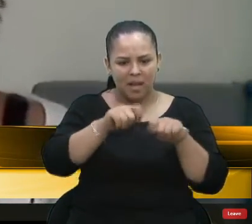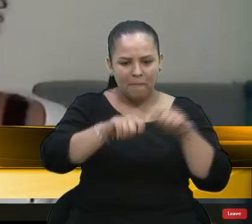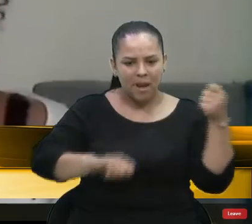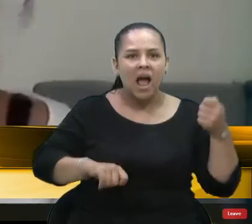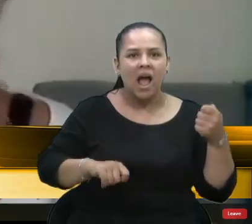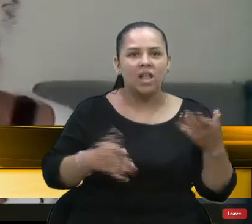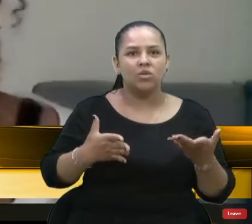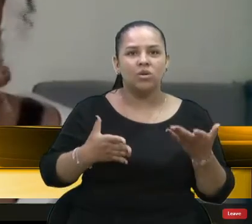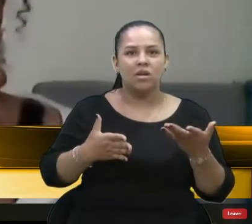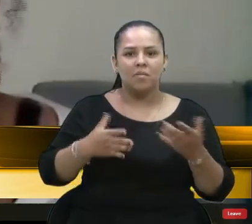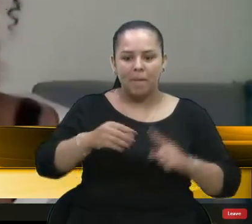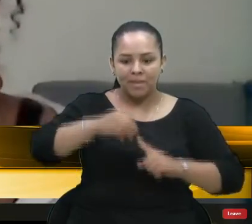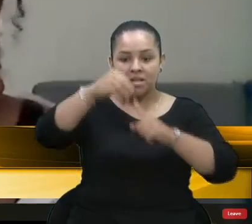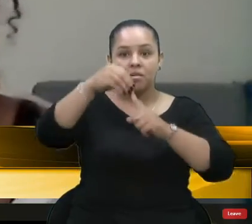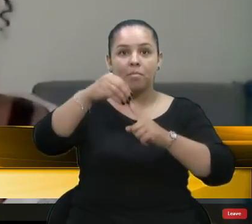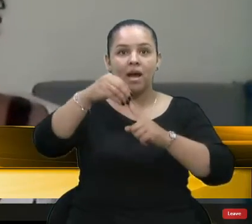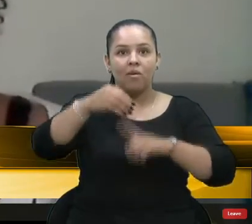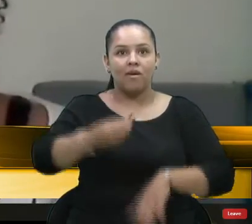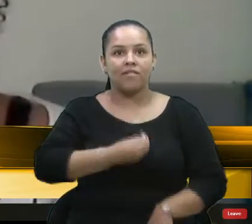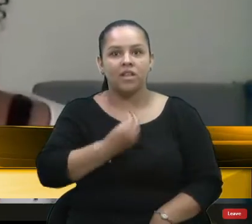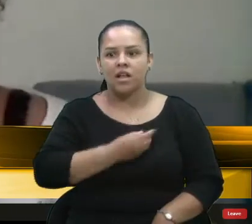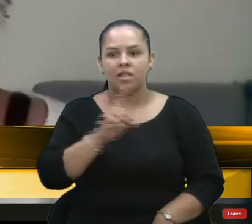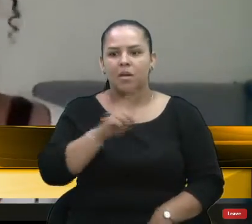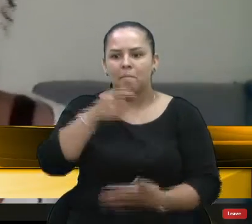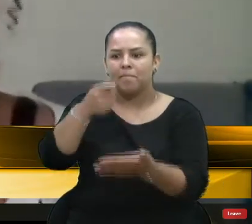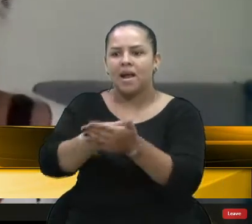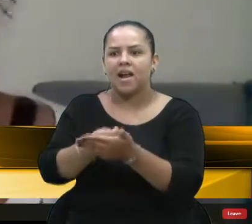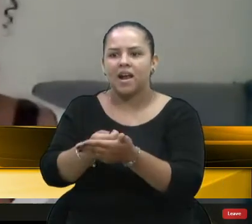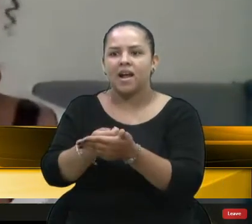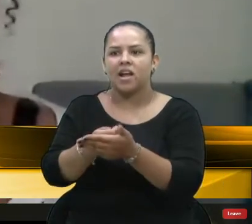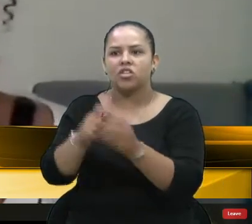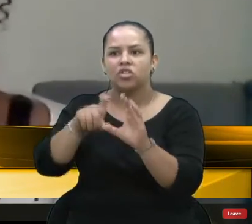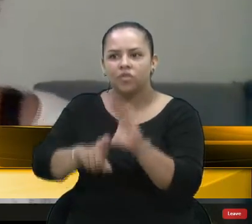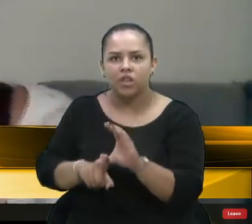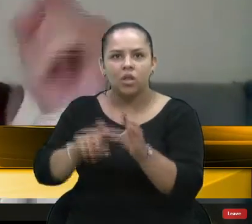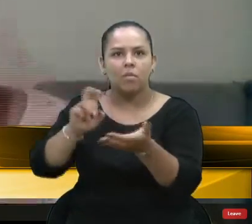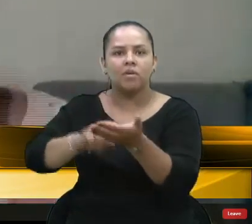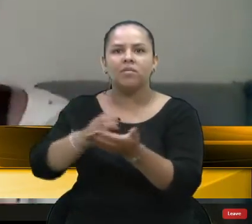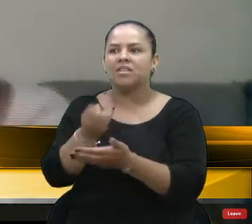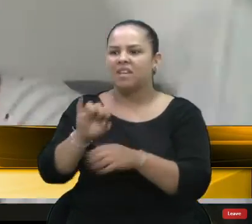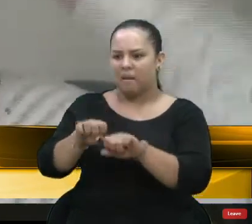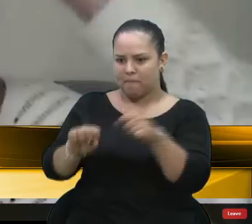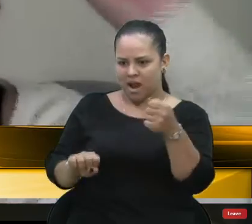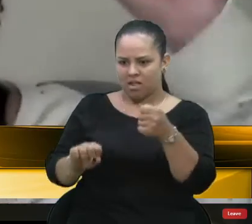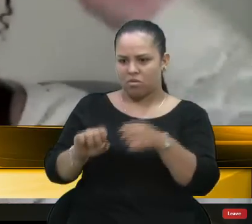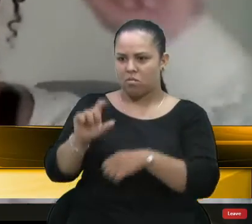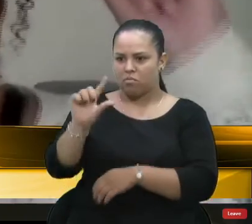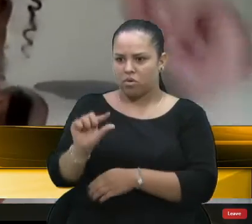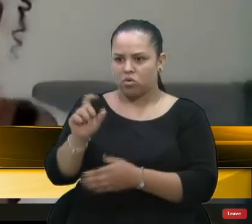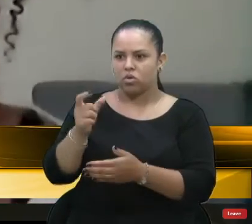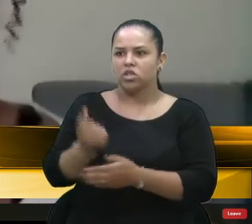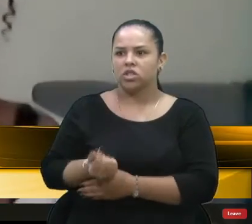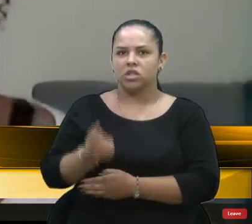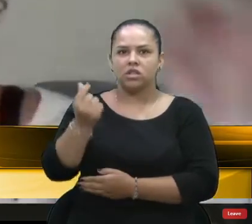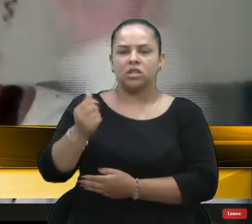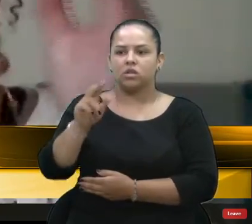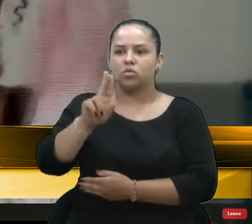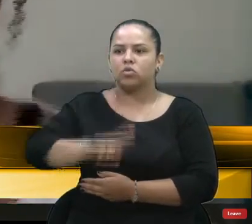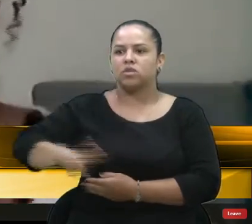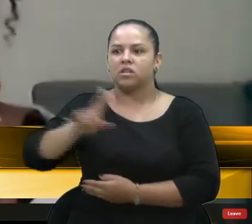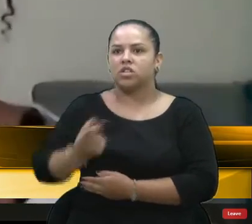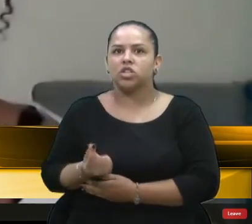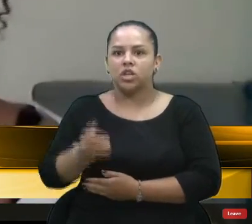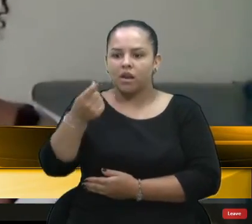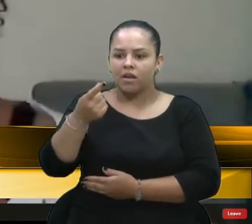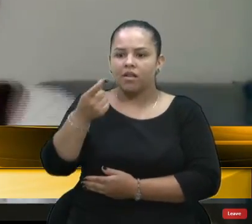a vida, não se priorize pagar dívida para banco. Se está quebrado, tem pouco dinheiro, então que esse dinheiro seja investido nas pessoas, porque é